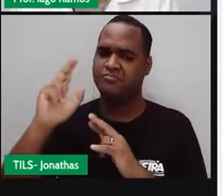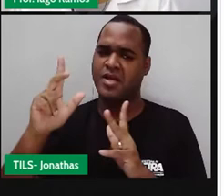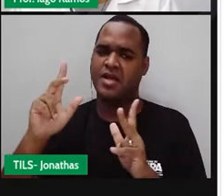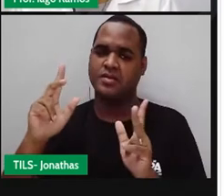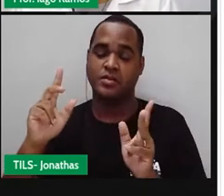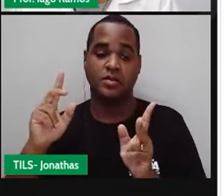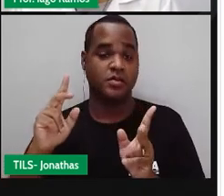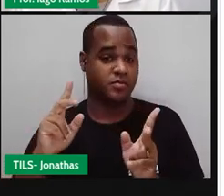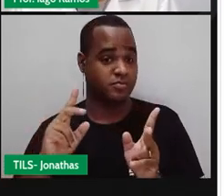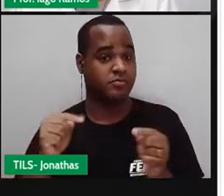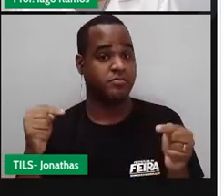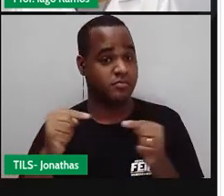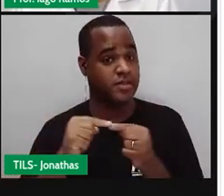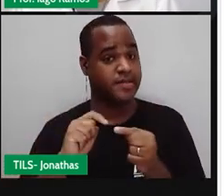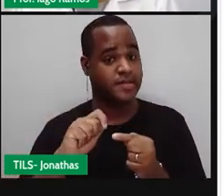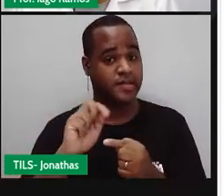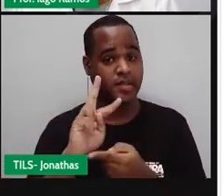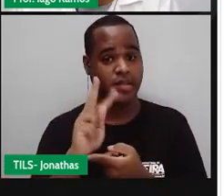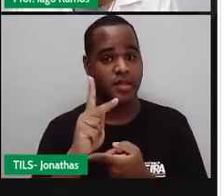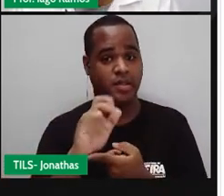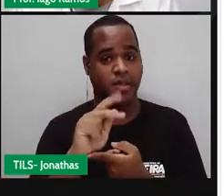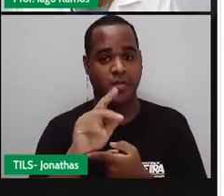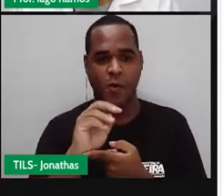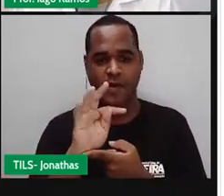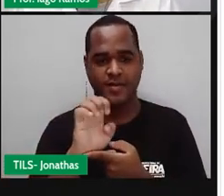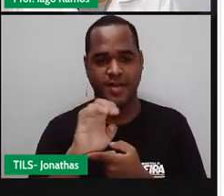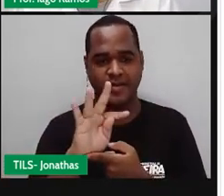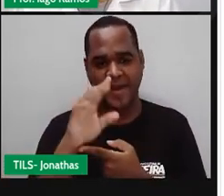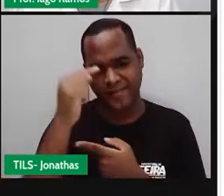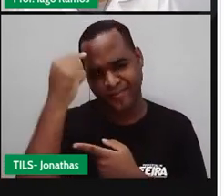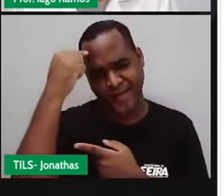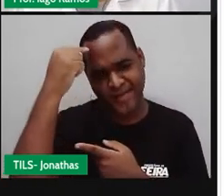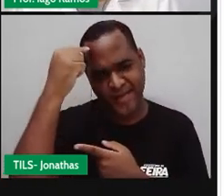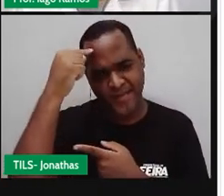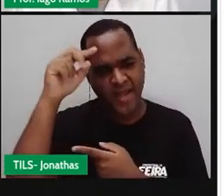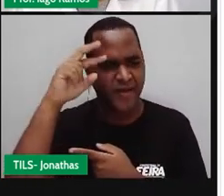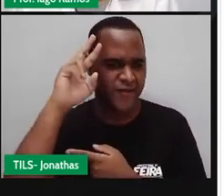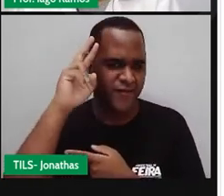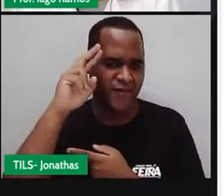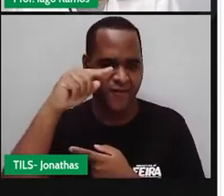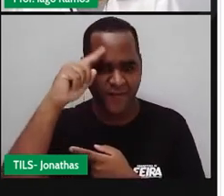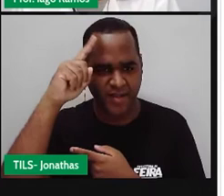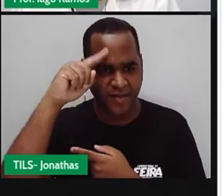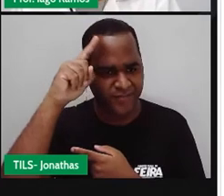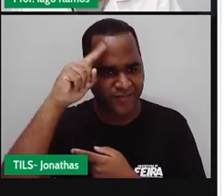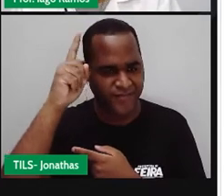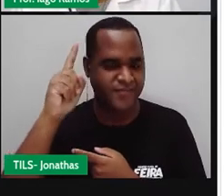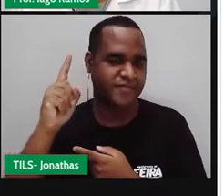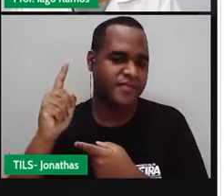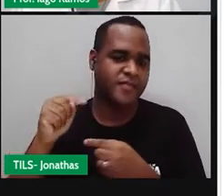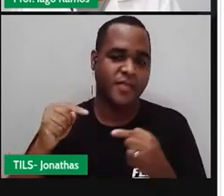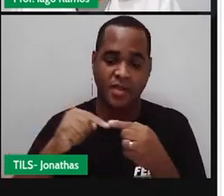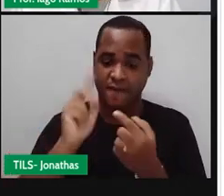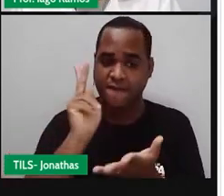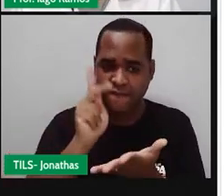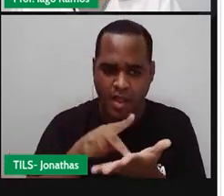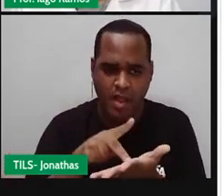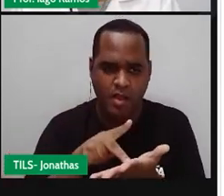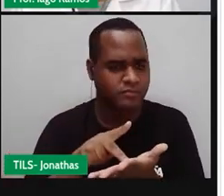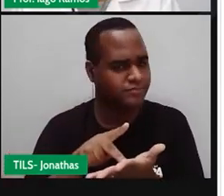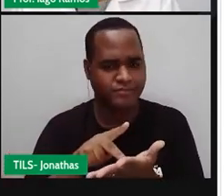hipotética é uma situação inventada não é uma situação que aconteceu no mundo real